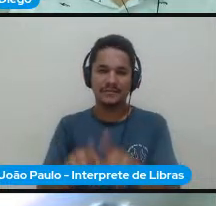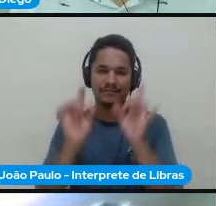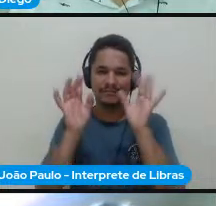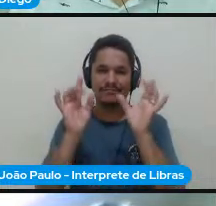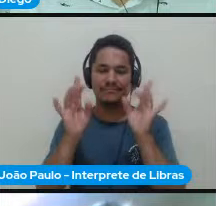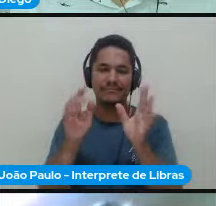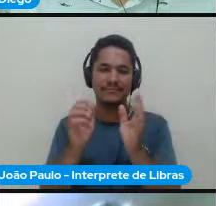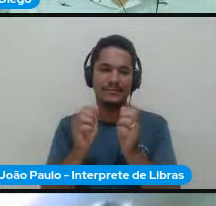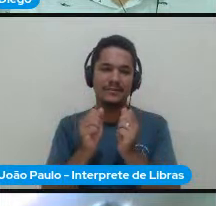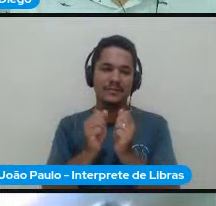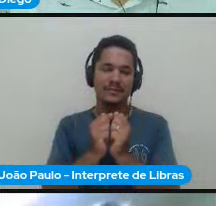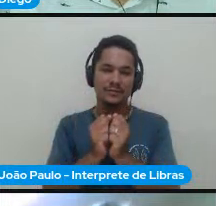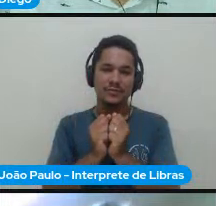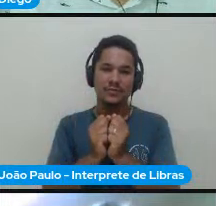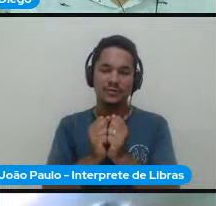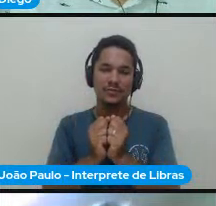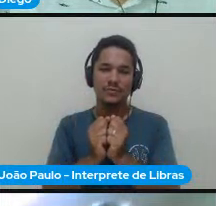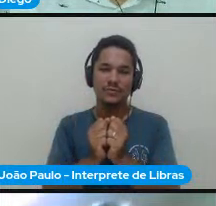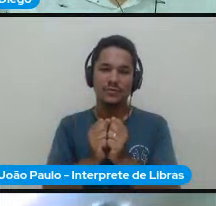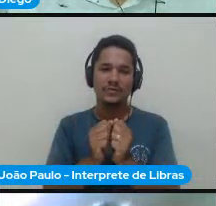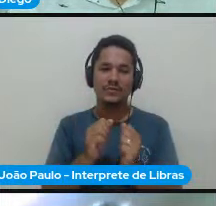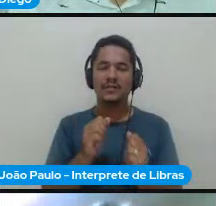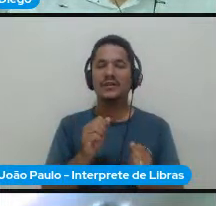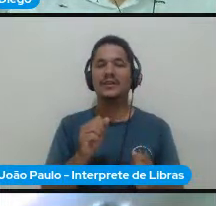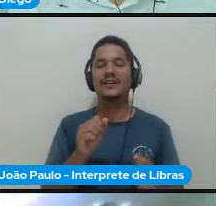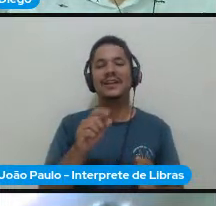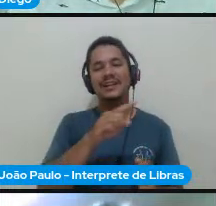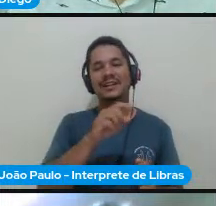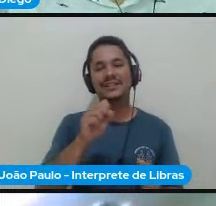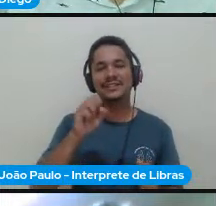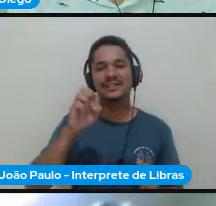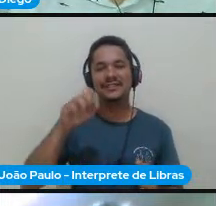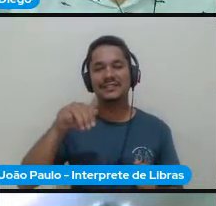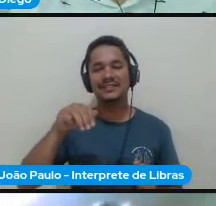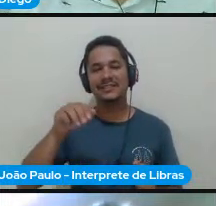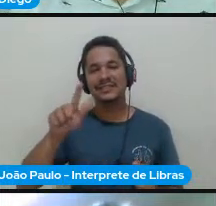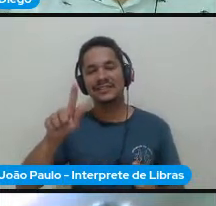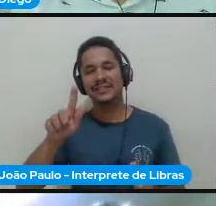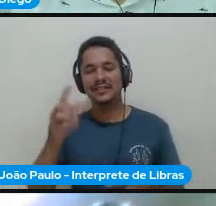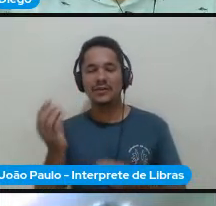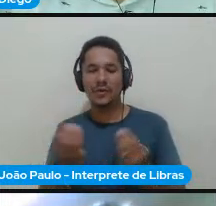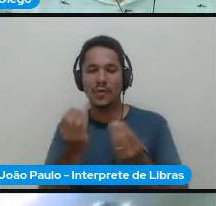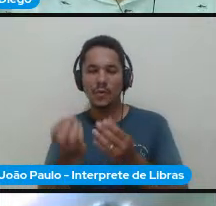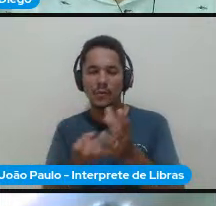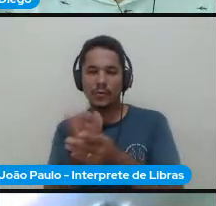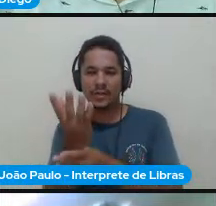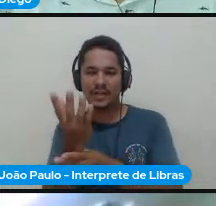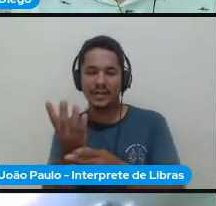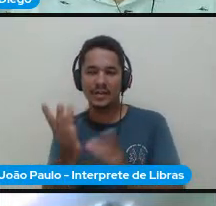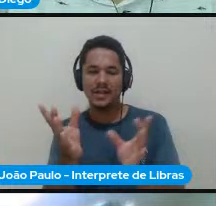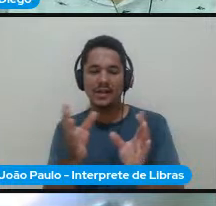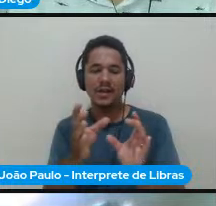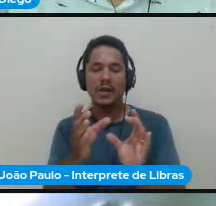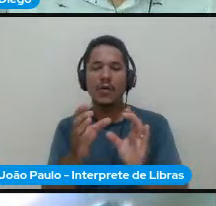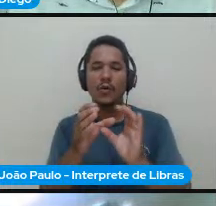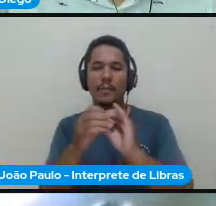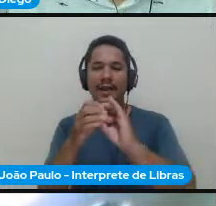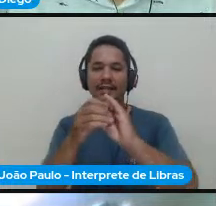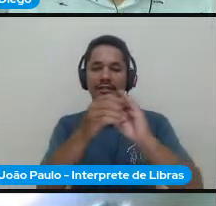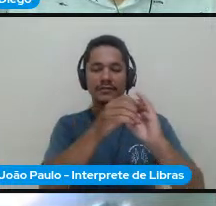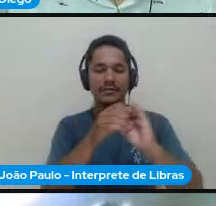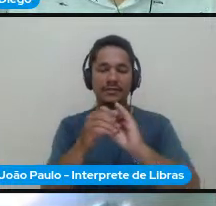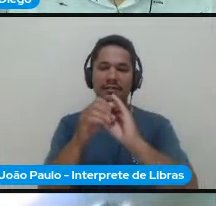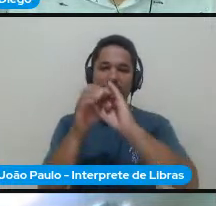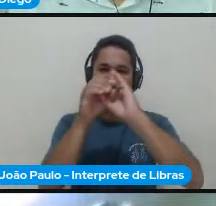a OSENG, como criar uma cooperativa de trabalho. É muito legal.